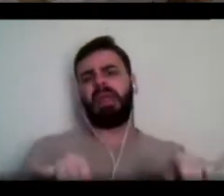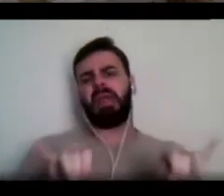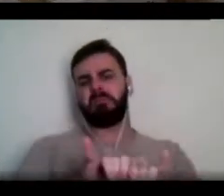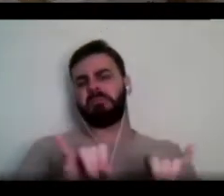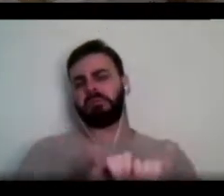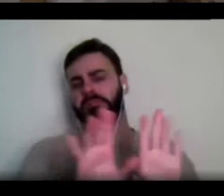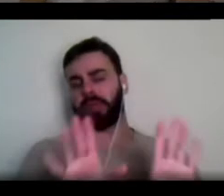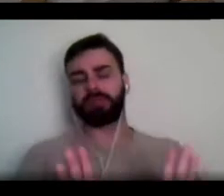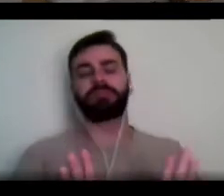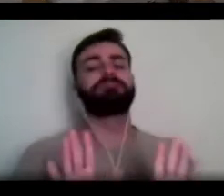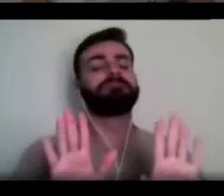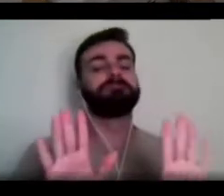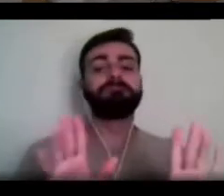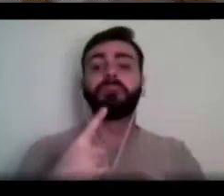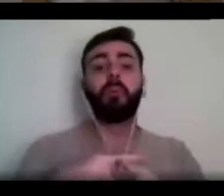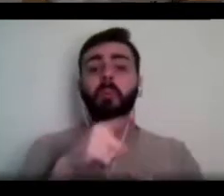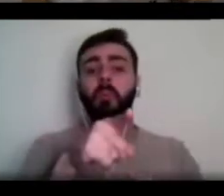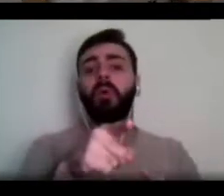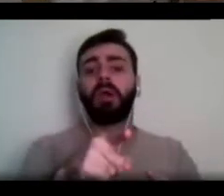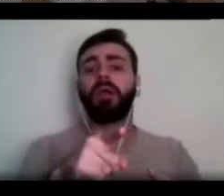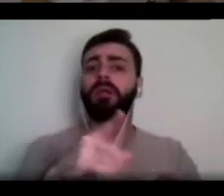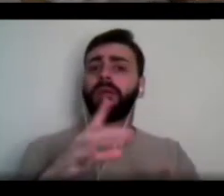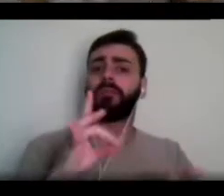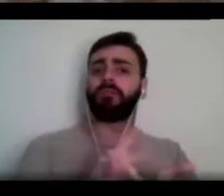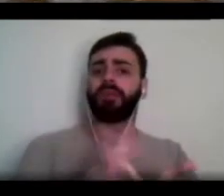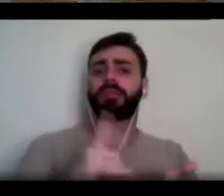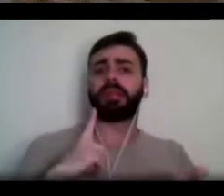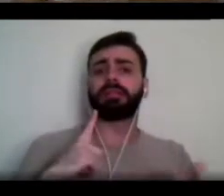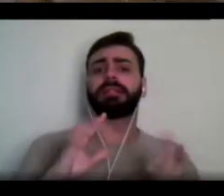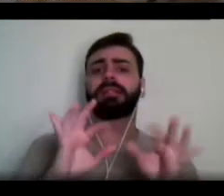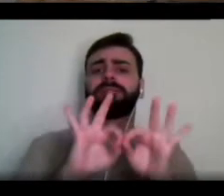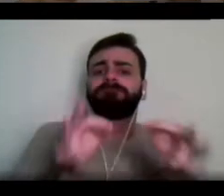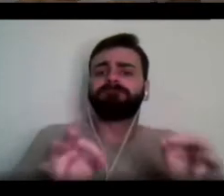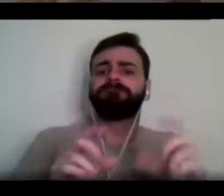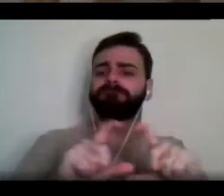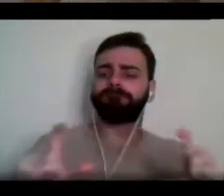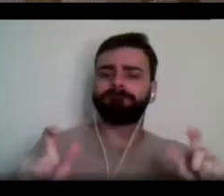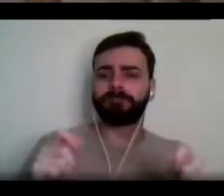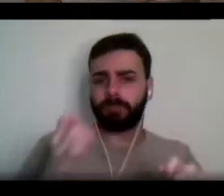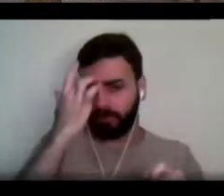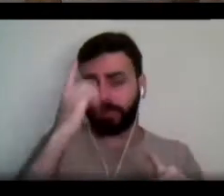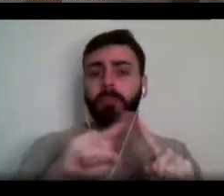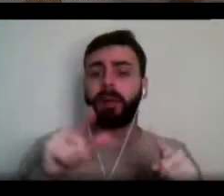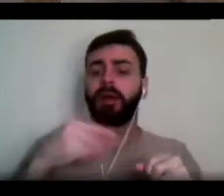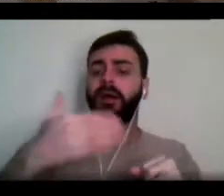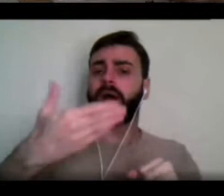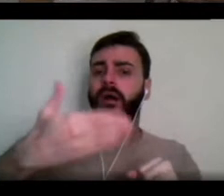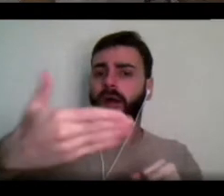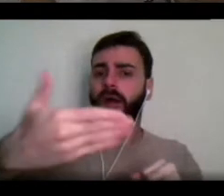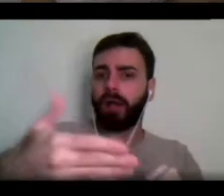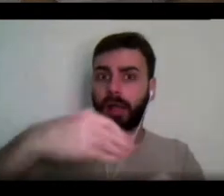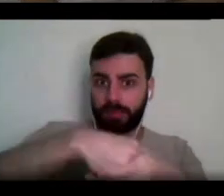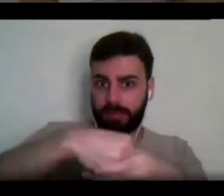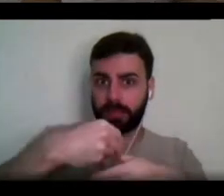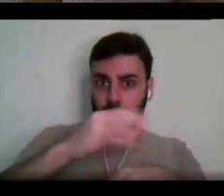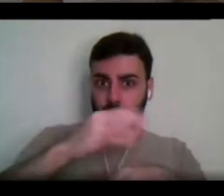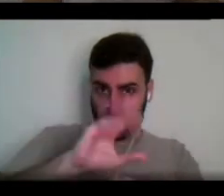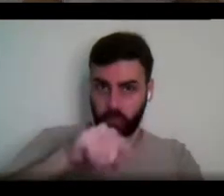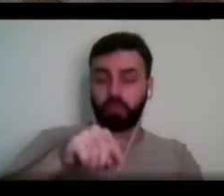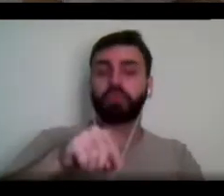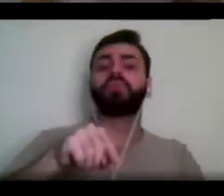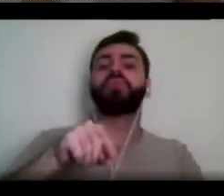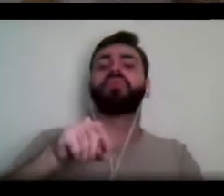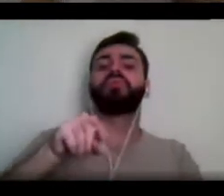parece bobagem, de novo, porque é um caso de equações simples, tá? Mas vai chegar uma hora mais para